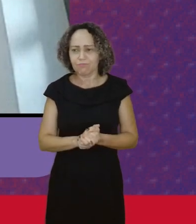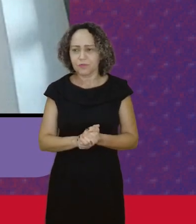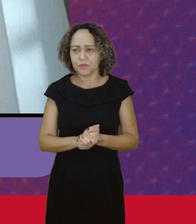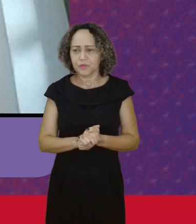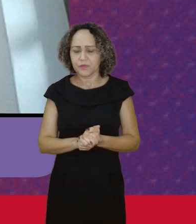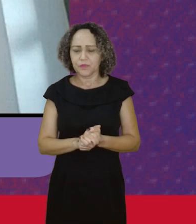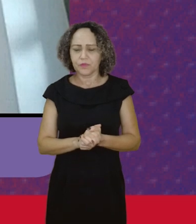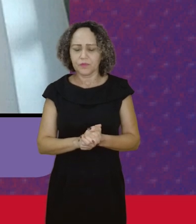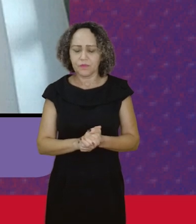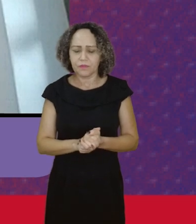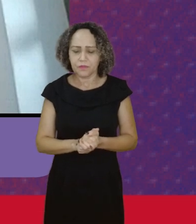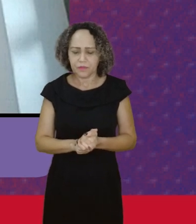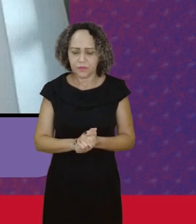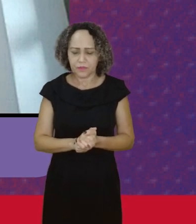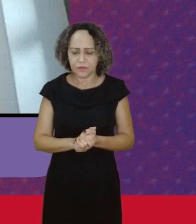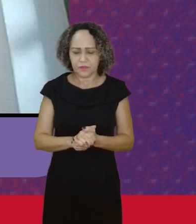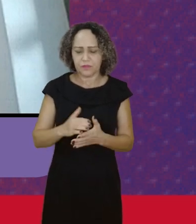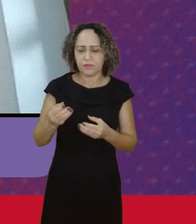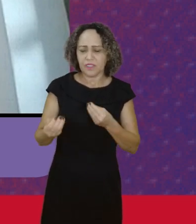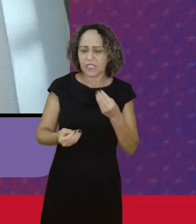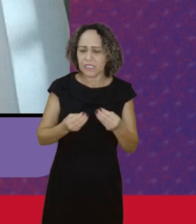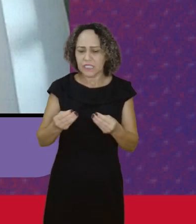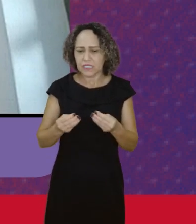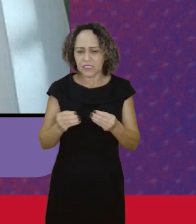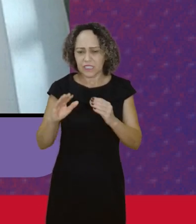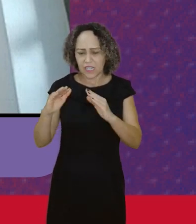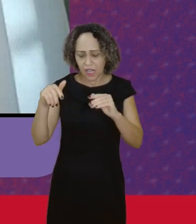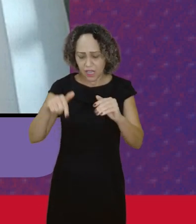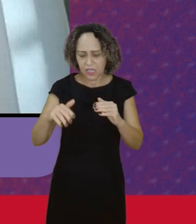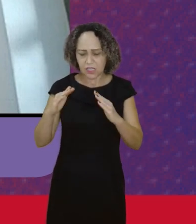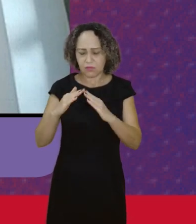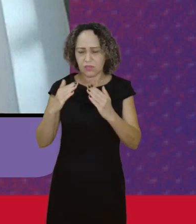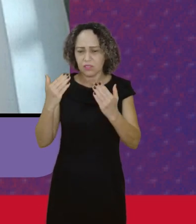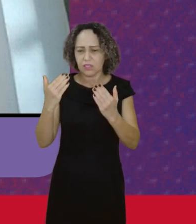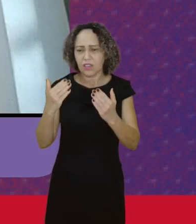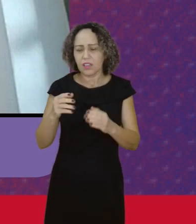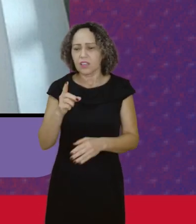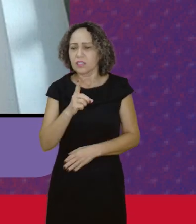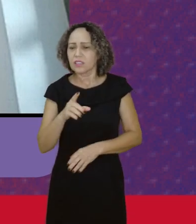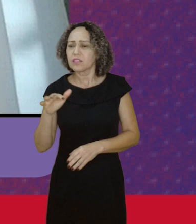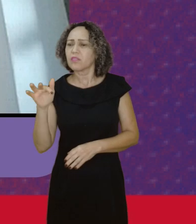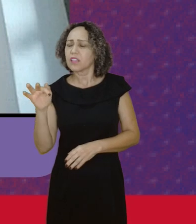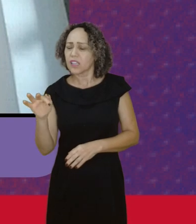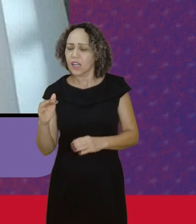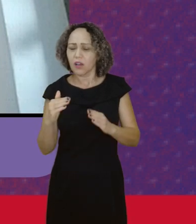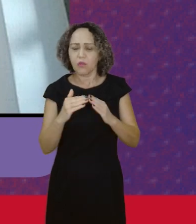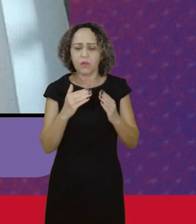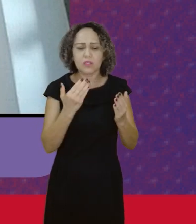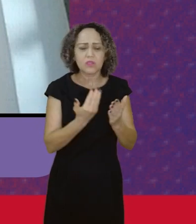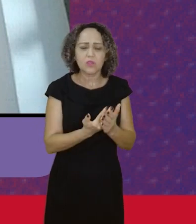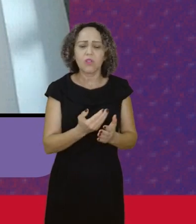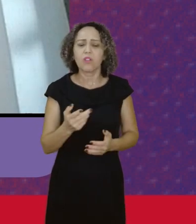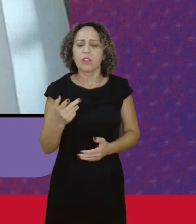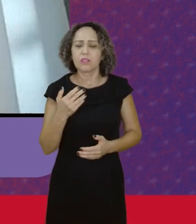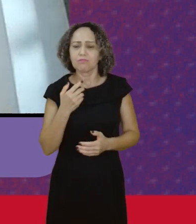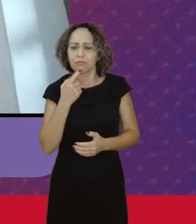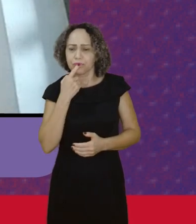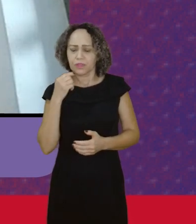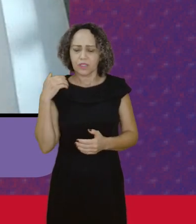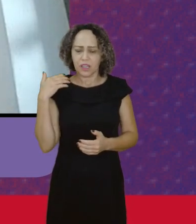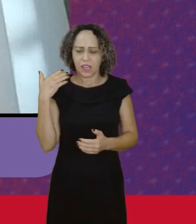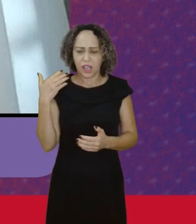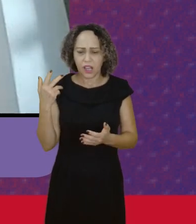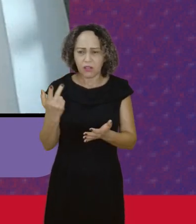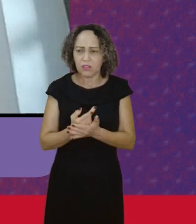mudando a realidade dentro das escolas aqui no Distrito Federal. Recentemente, uma pessoa que não está